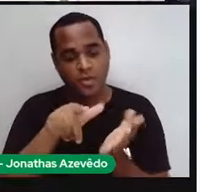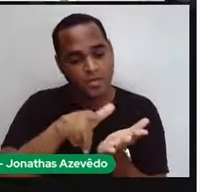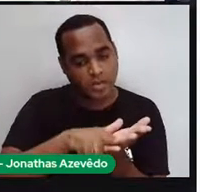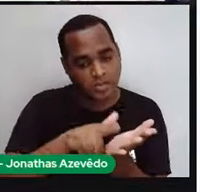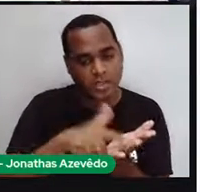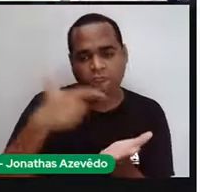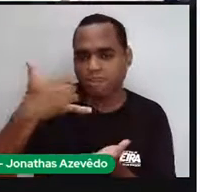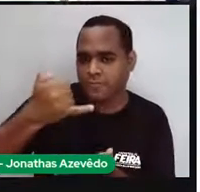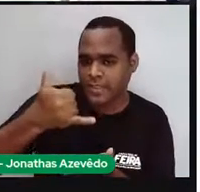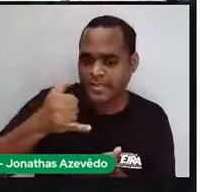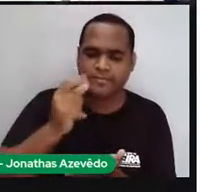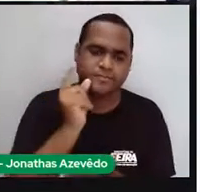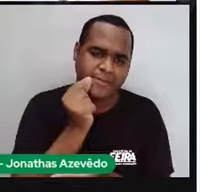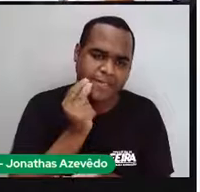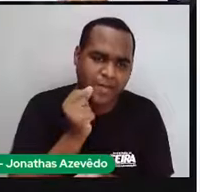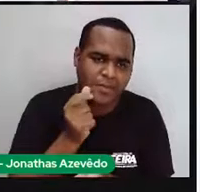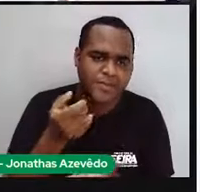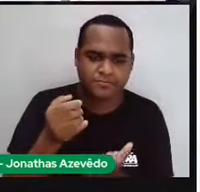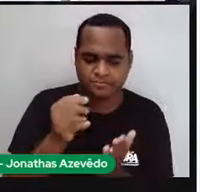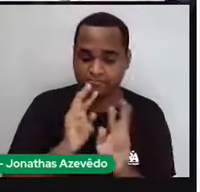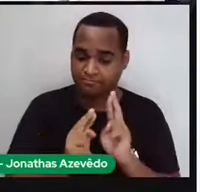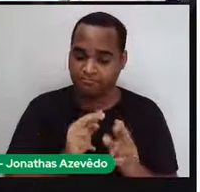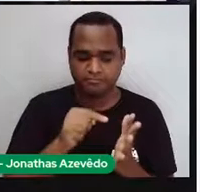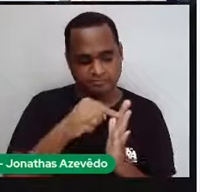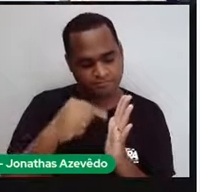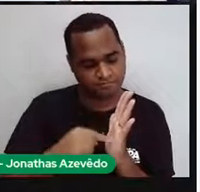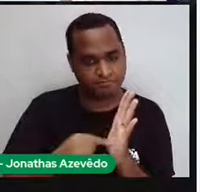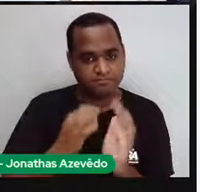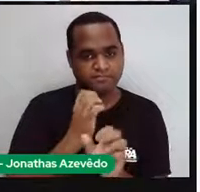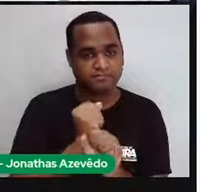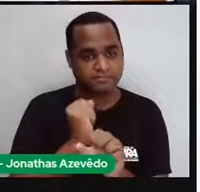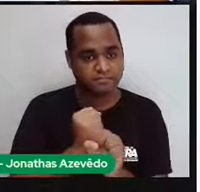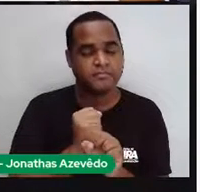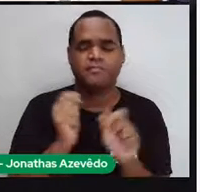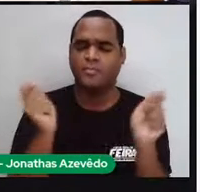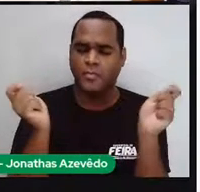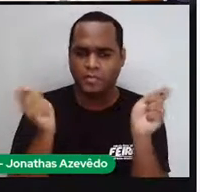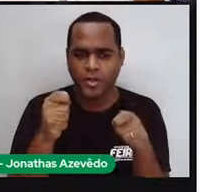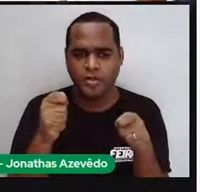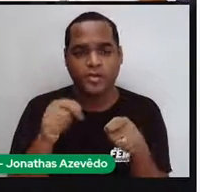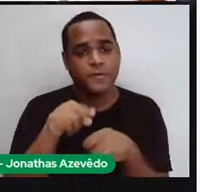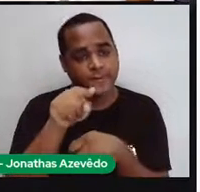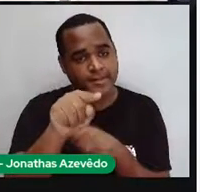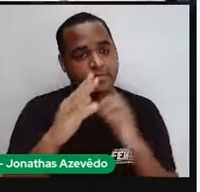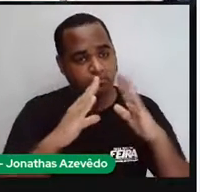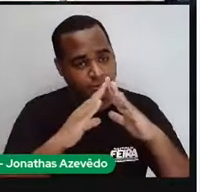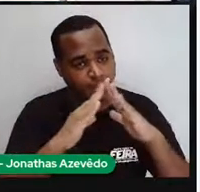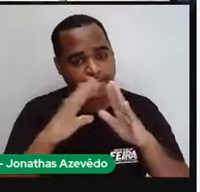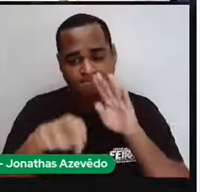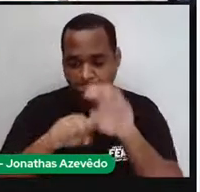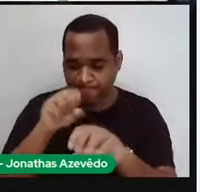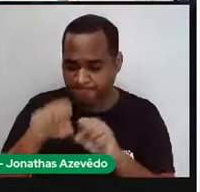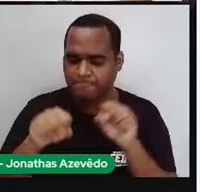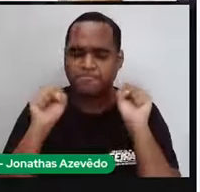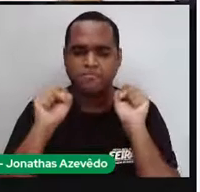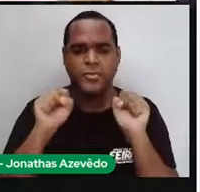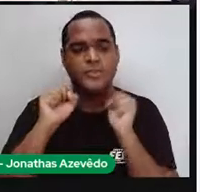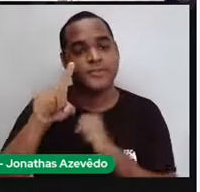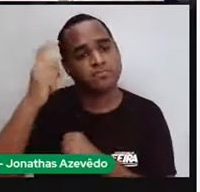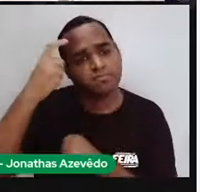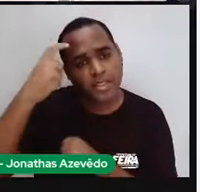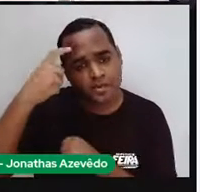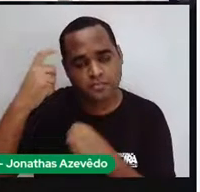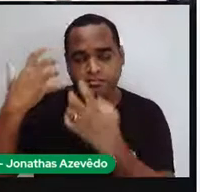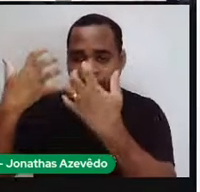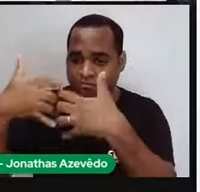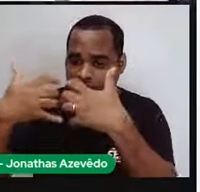papel uma caneta um lápis e até uma calculadora se possível para pensar nessa situação e